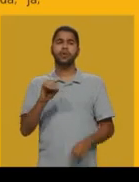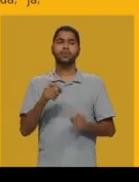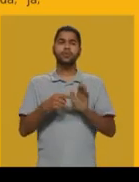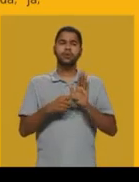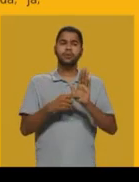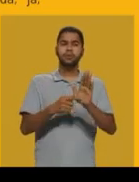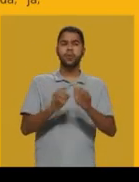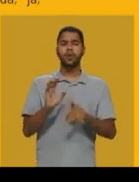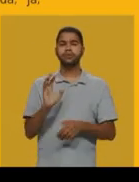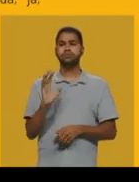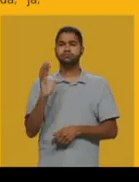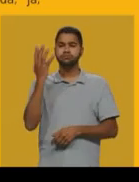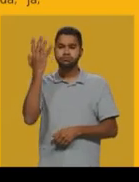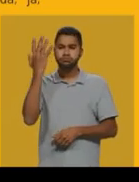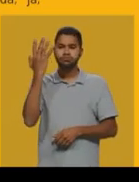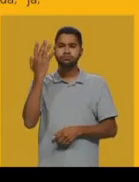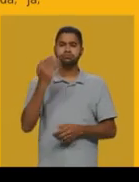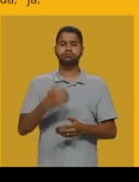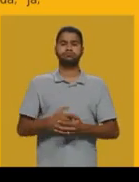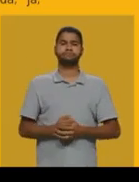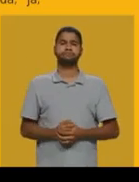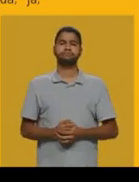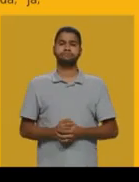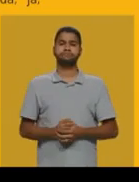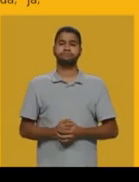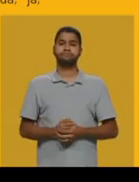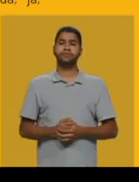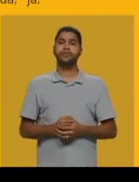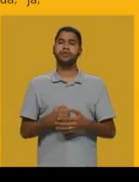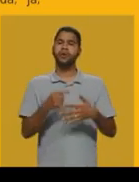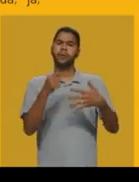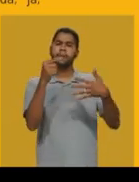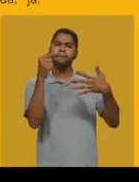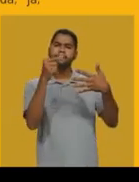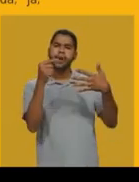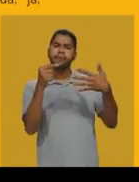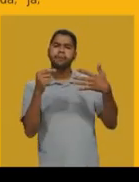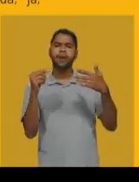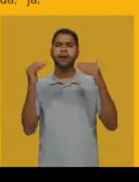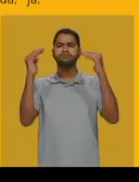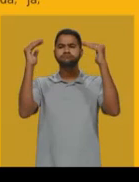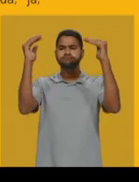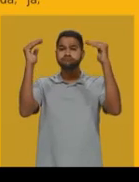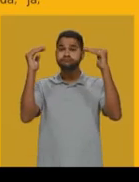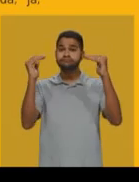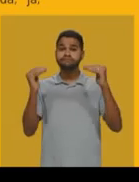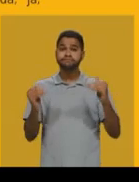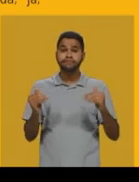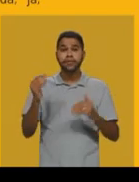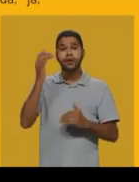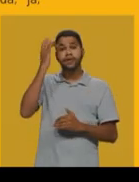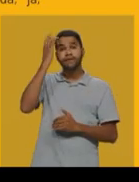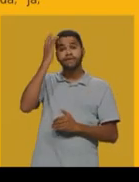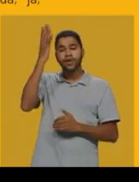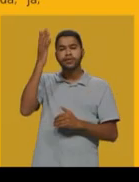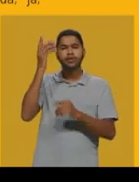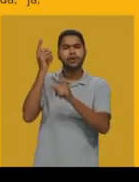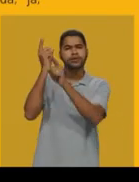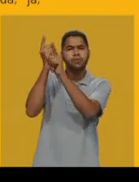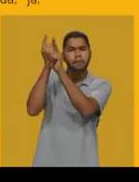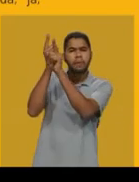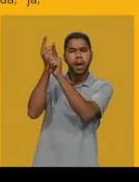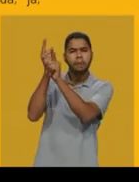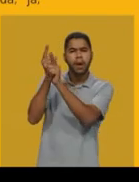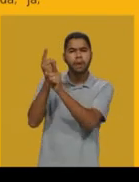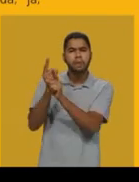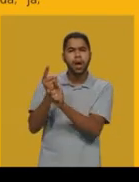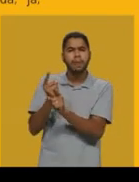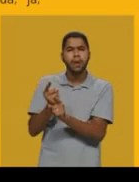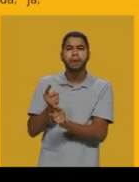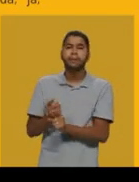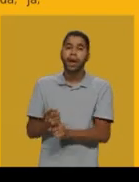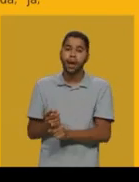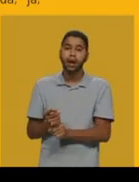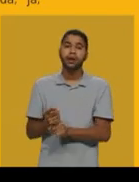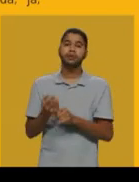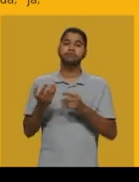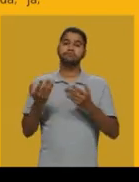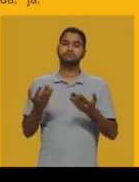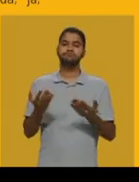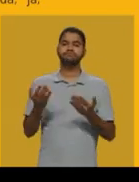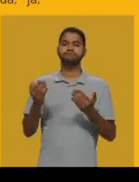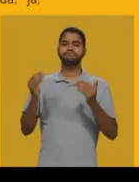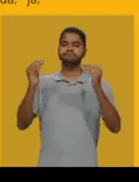Depois que, antes que, deste que. Então, são algumas marcas que facilitam a identificação